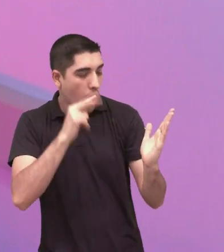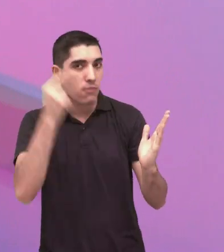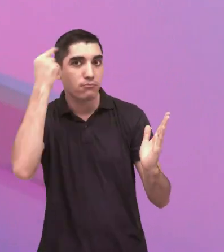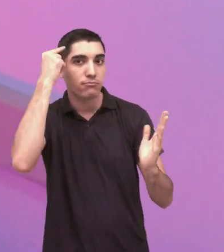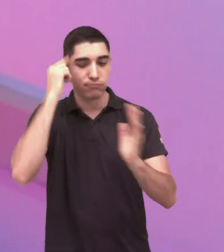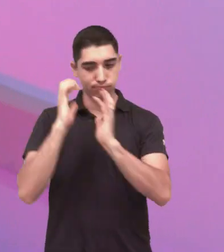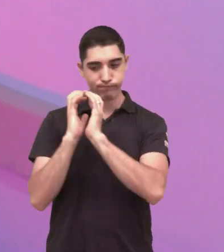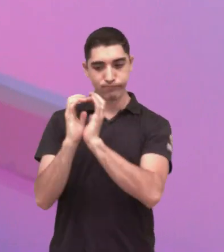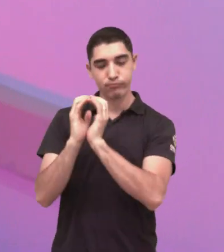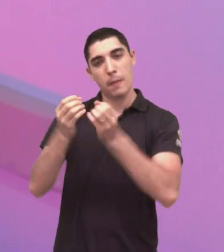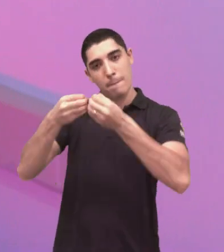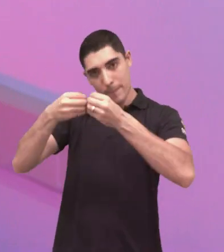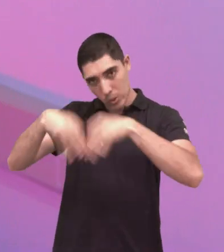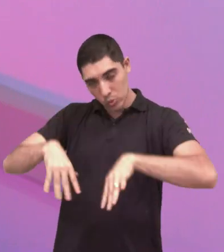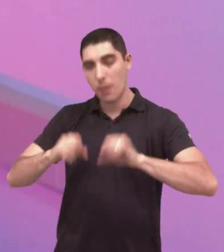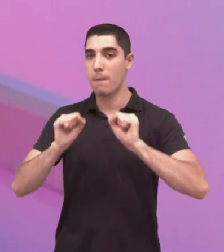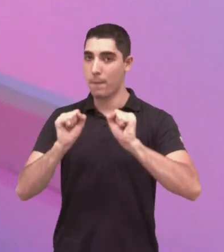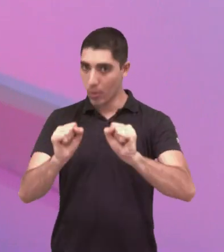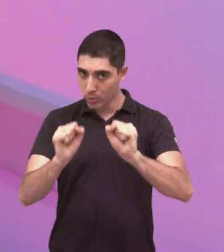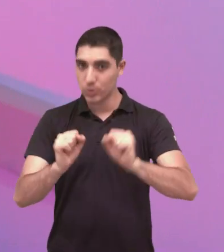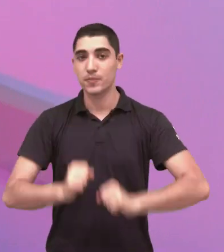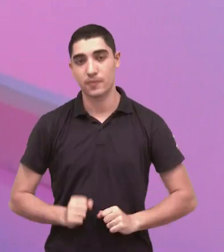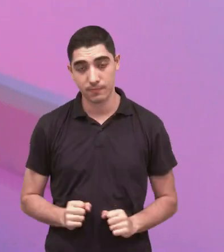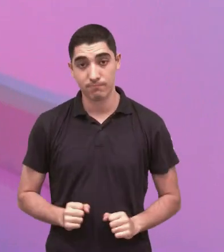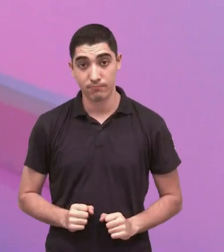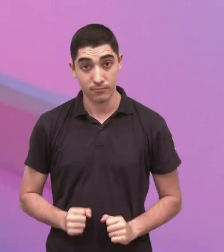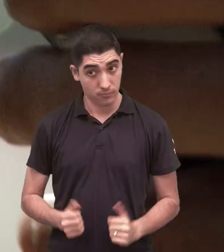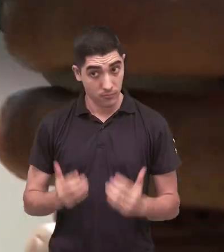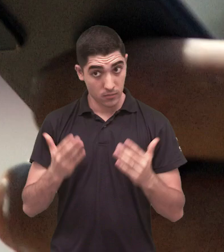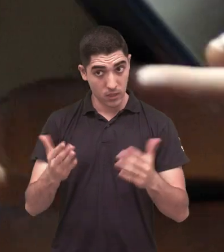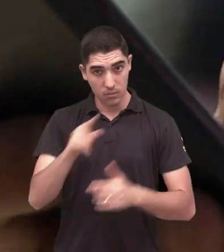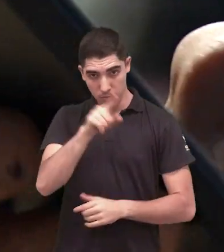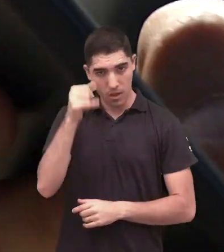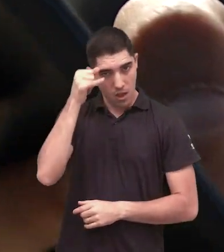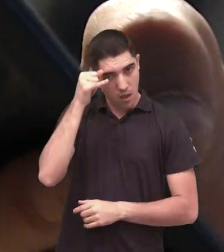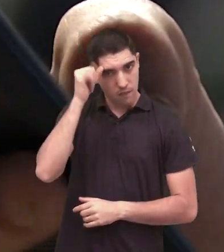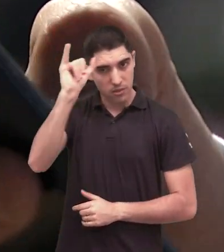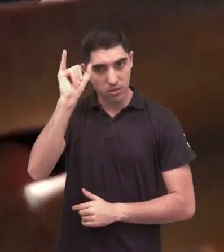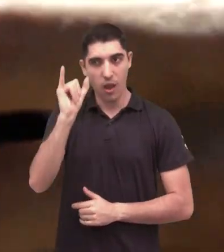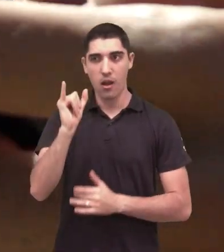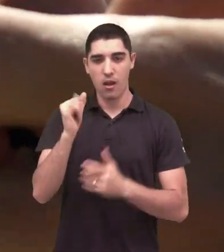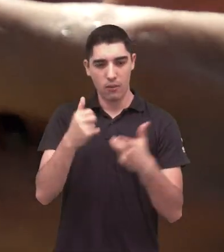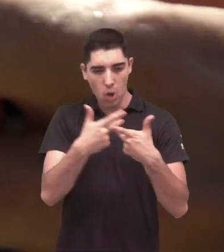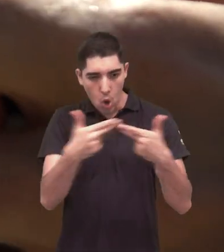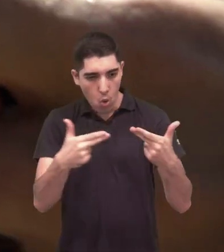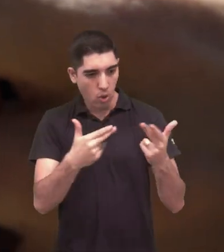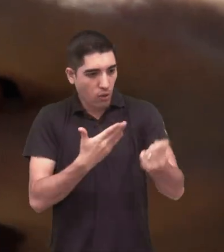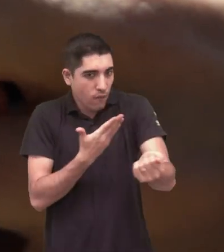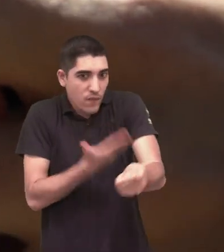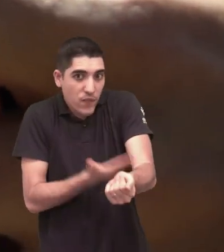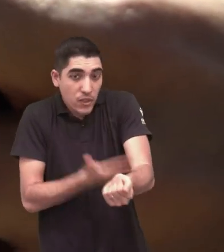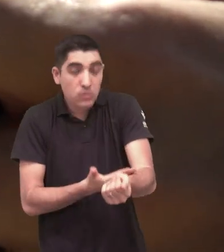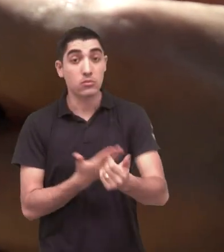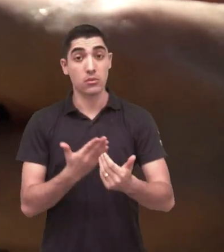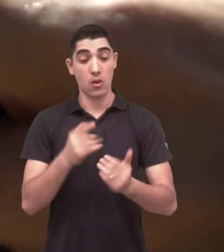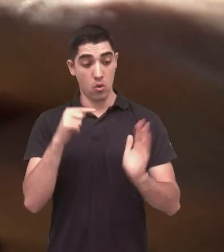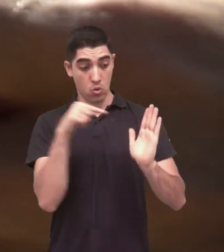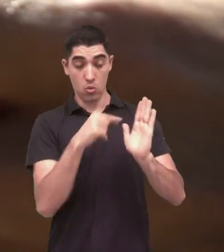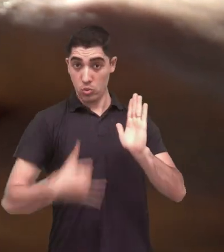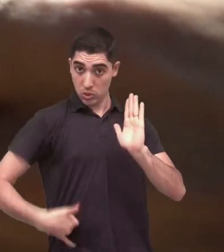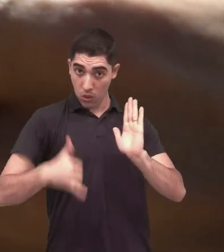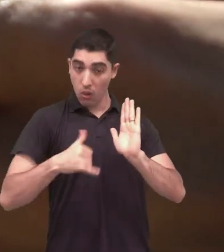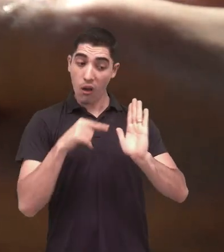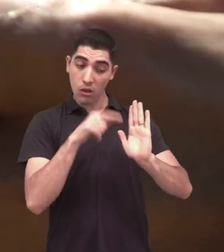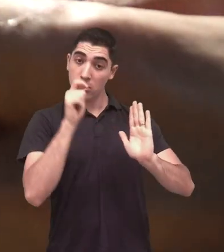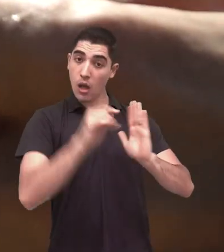consumindo esse tipo de conteúdo de maneira exacerbada. Para evitar essa prática, existem algumas estratégias em que o